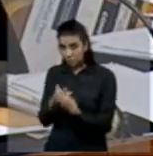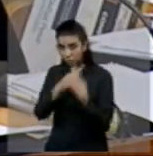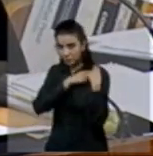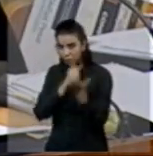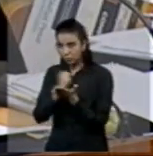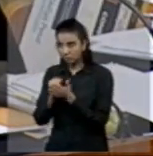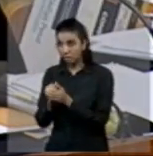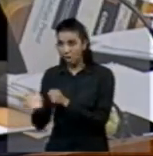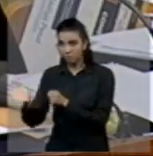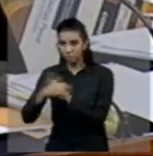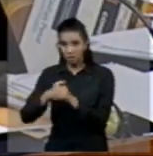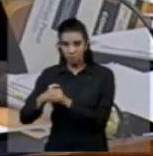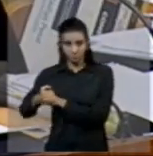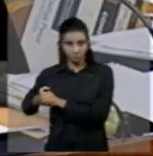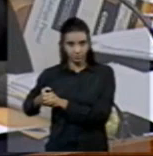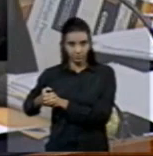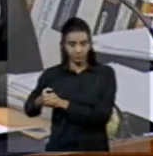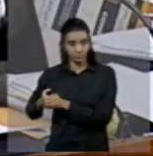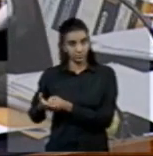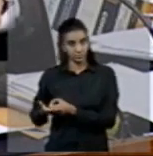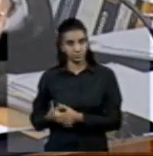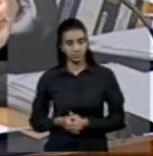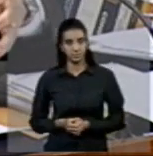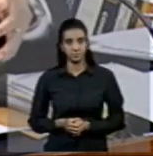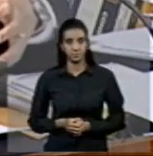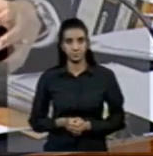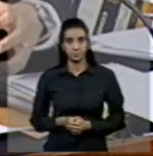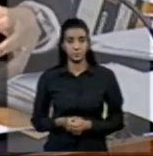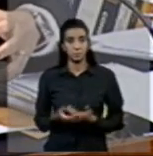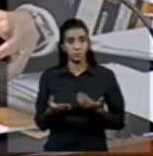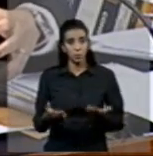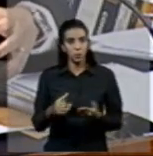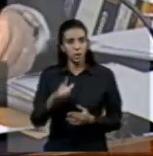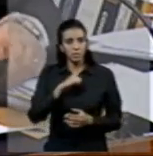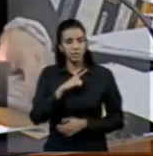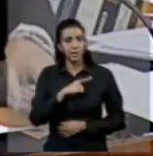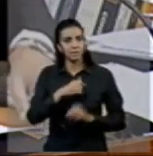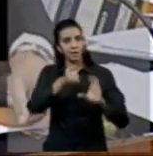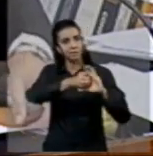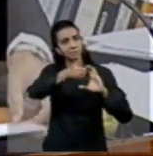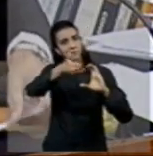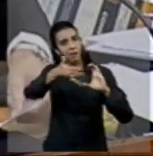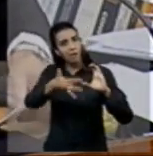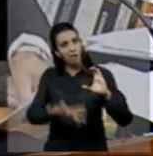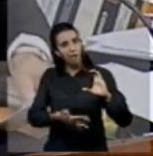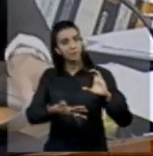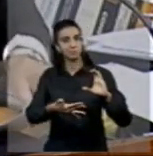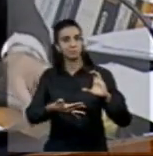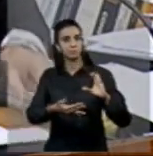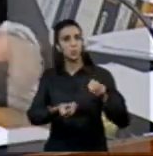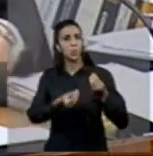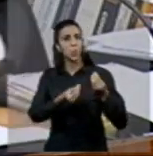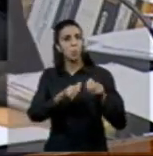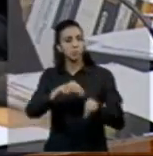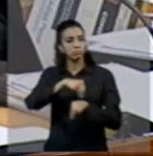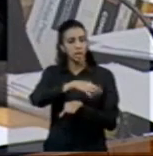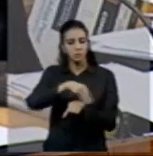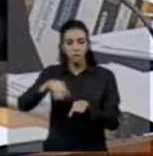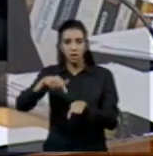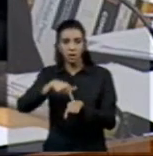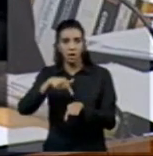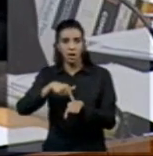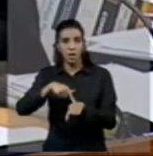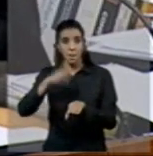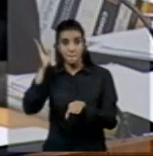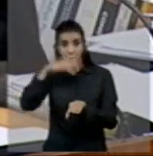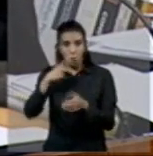contratações. Ou seja, há toda uma caracterização do que seja essa intermediação de mão